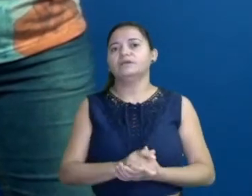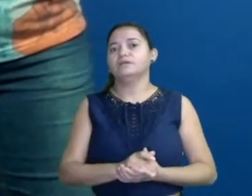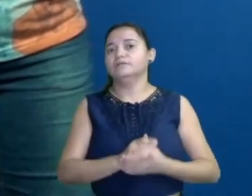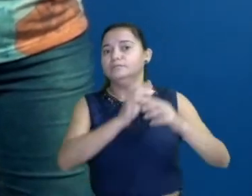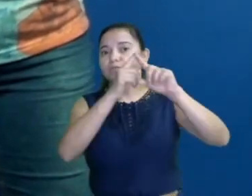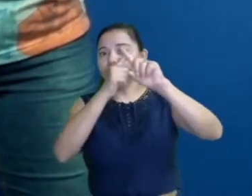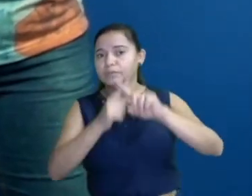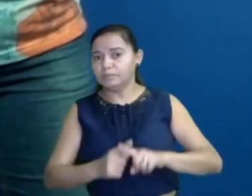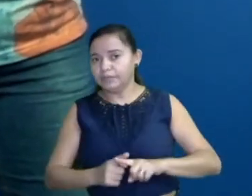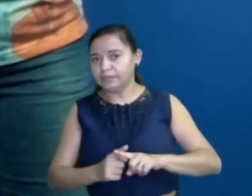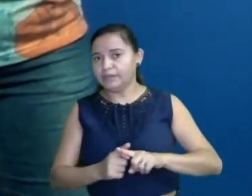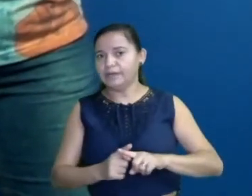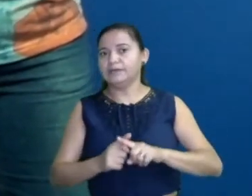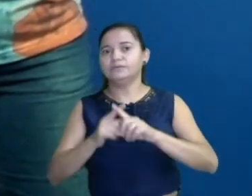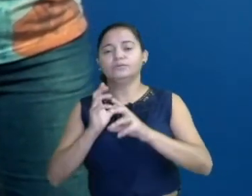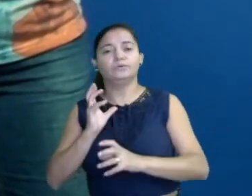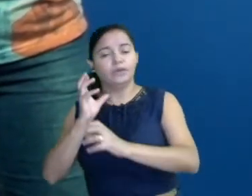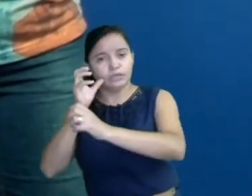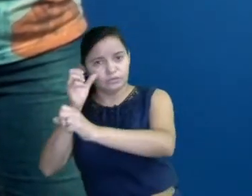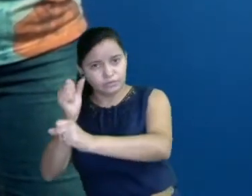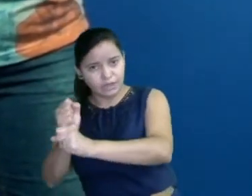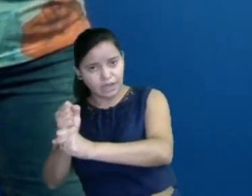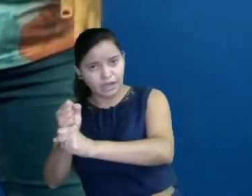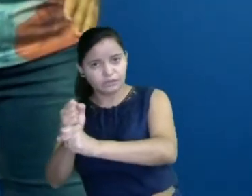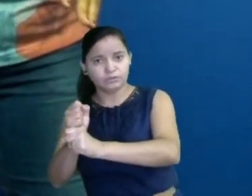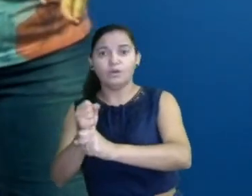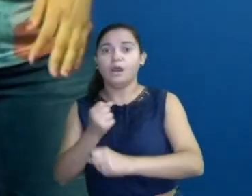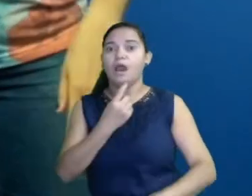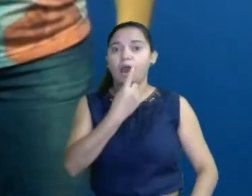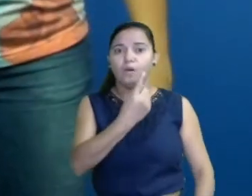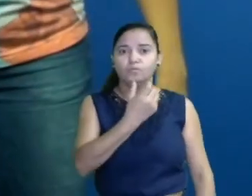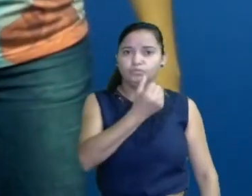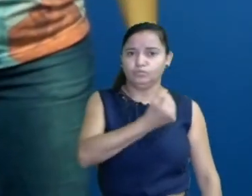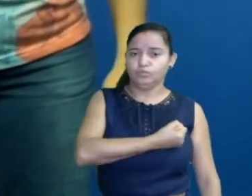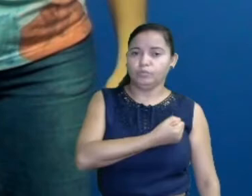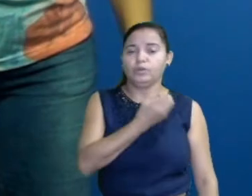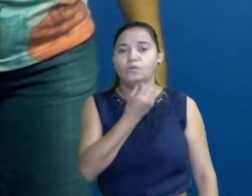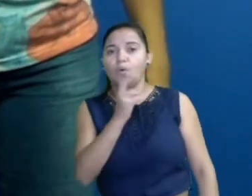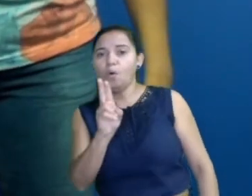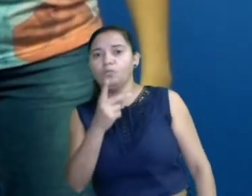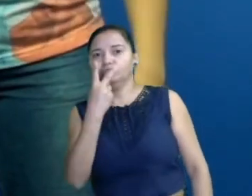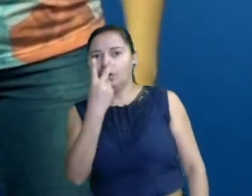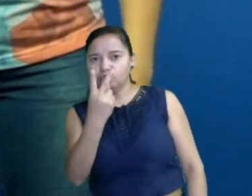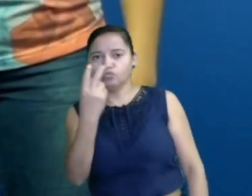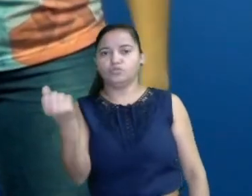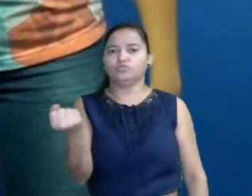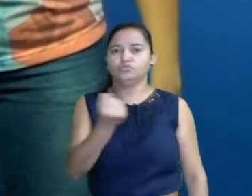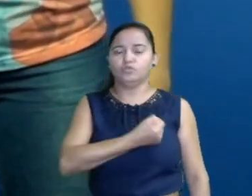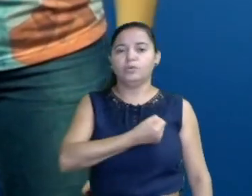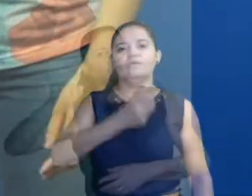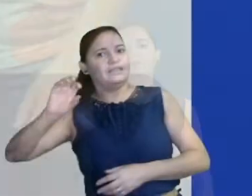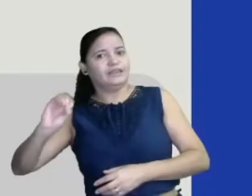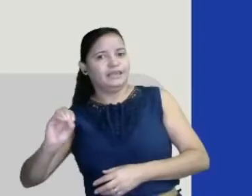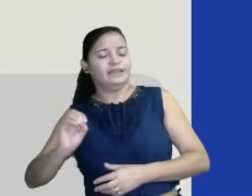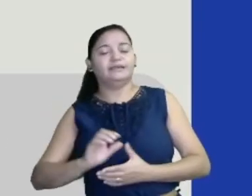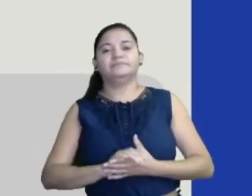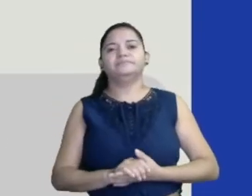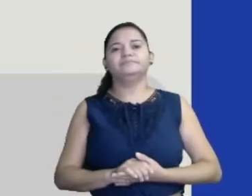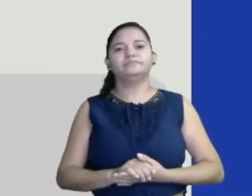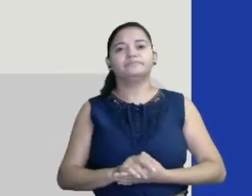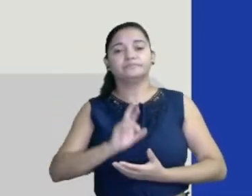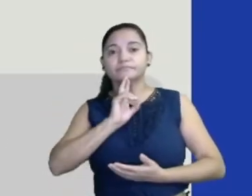multiplicando o valor a Um dos fatores o aos dois fatores o meu resultado vai ser x esse mesmo número